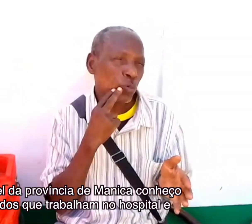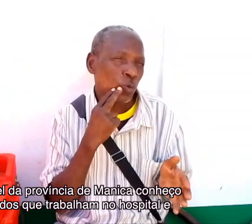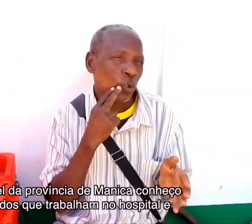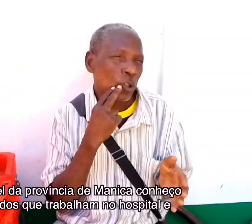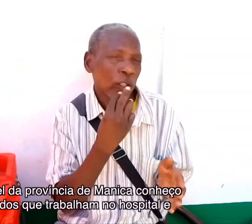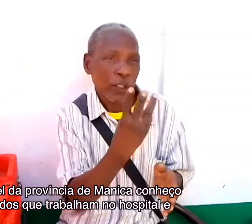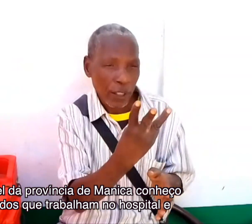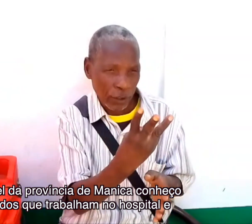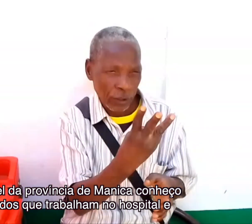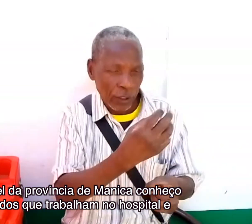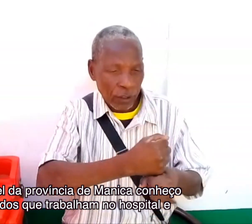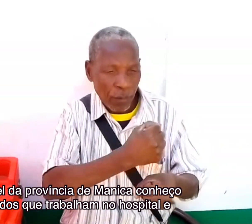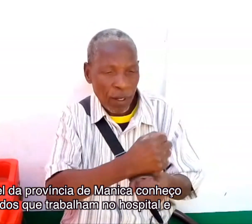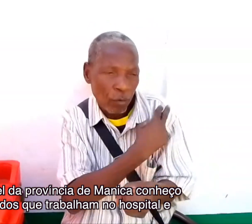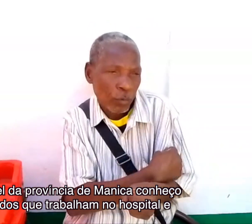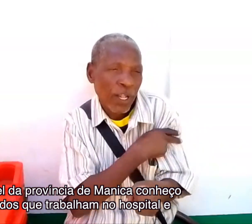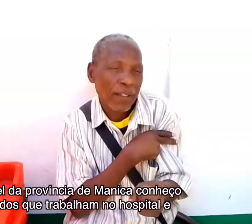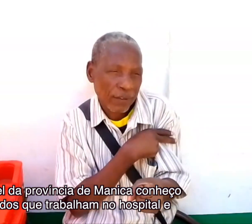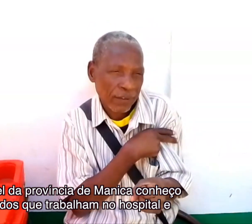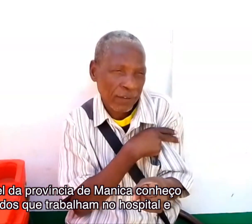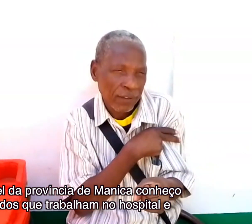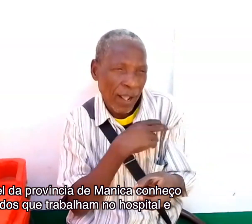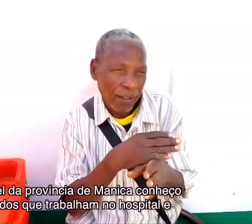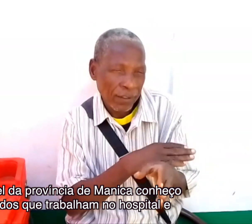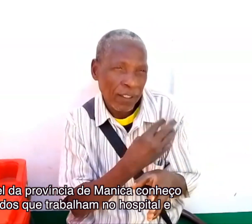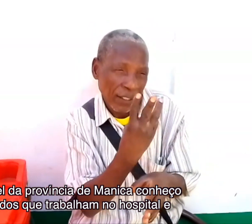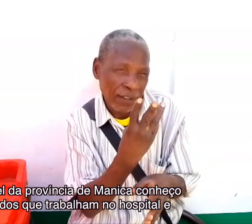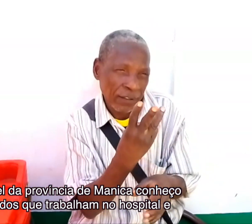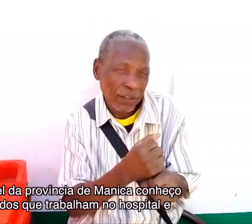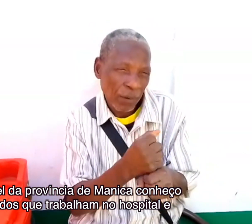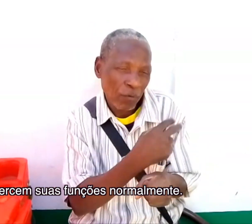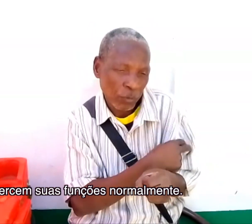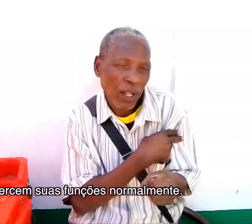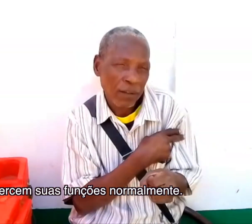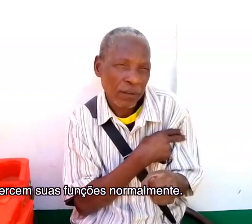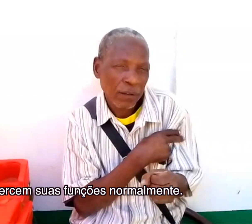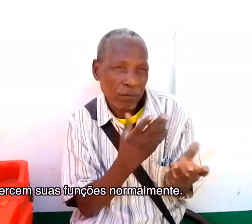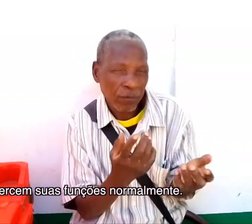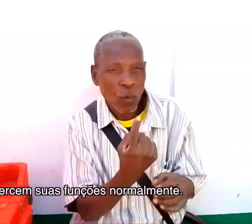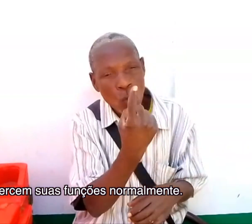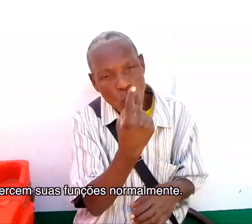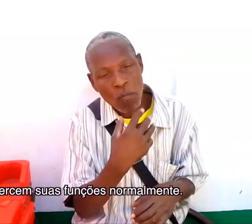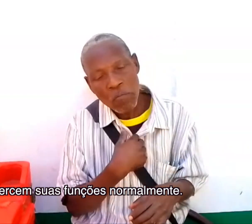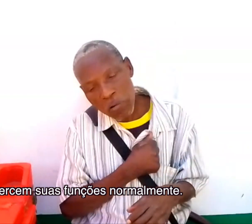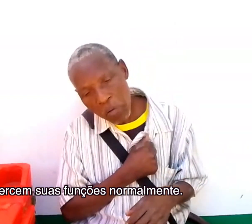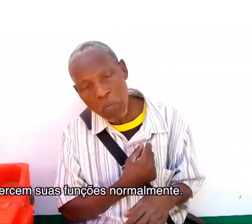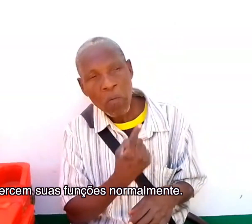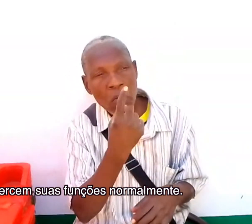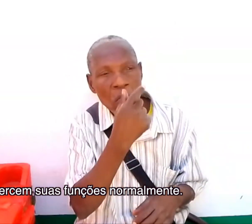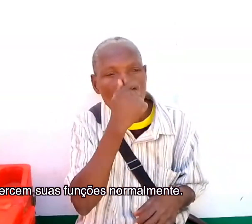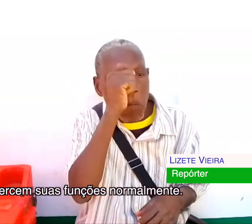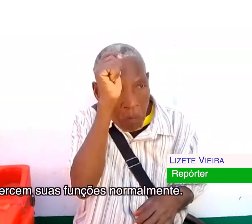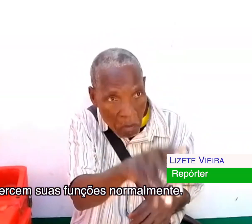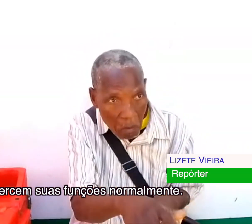Ao nível da província de Manica, conheço 3 surdos que trabalham no hospital e eles exercem suas